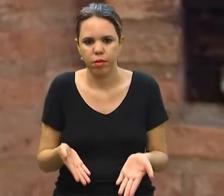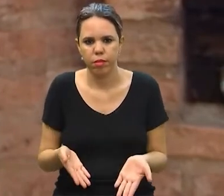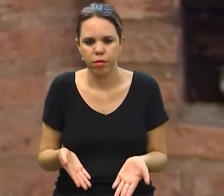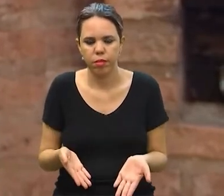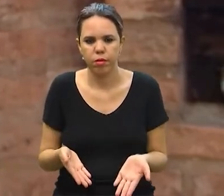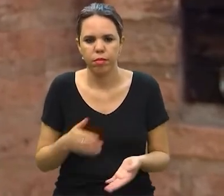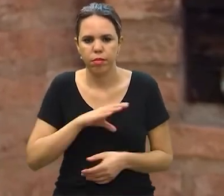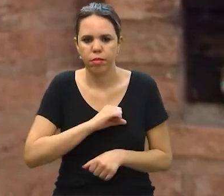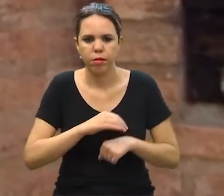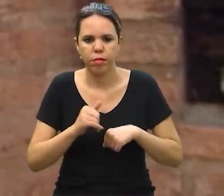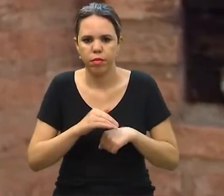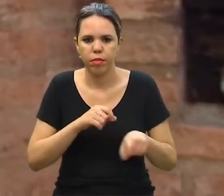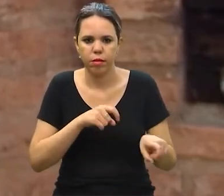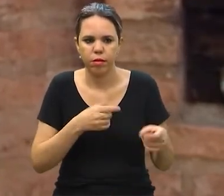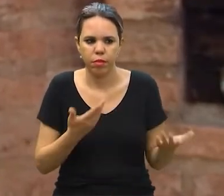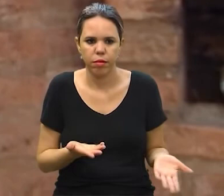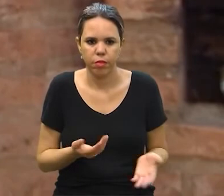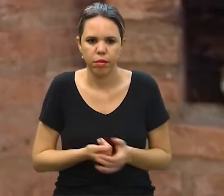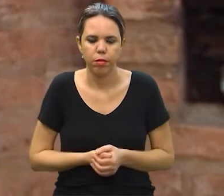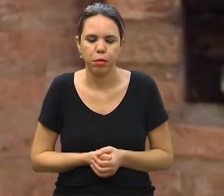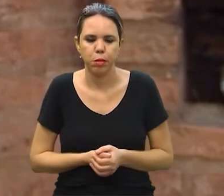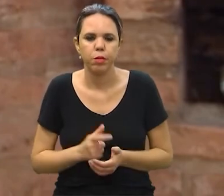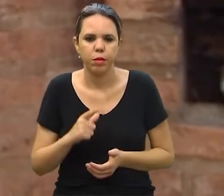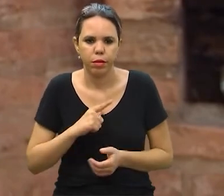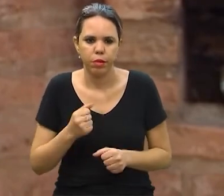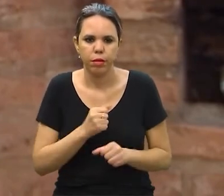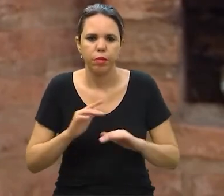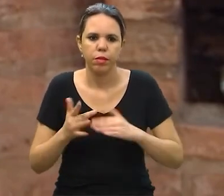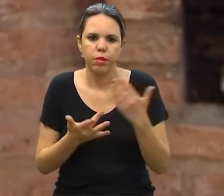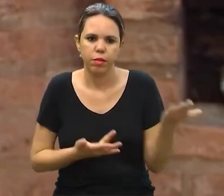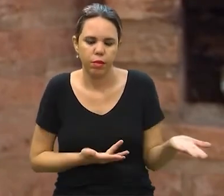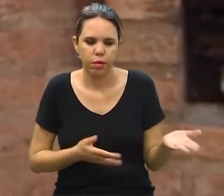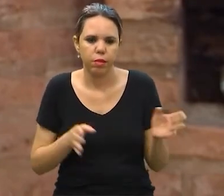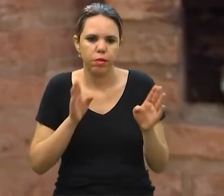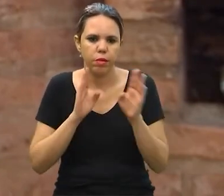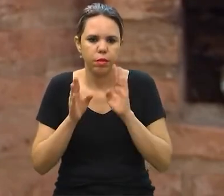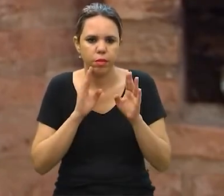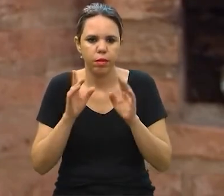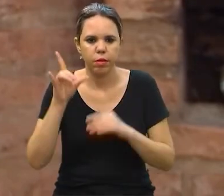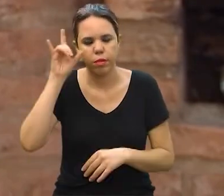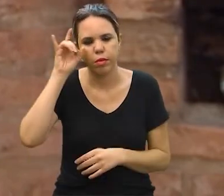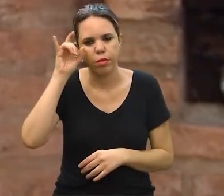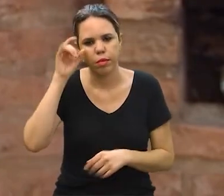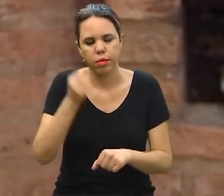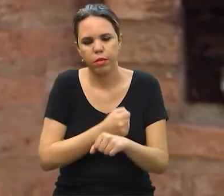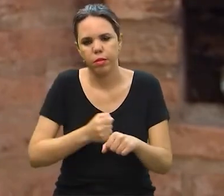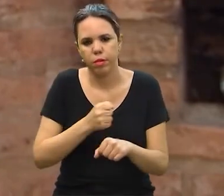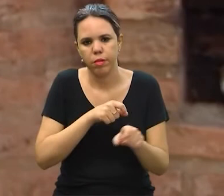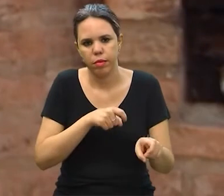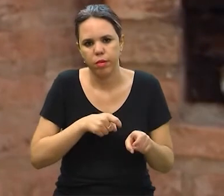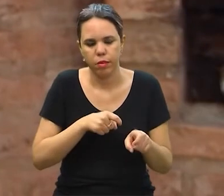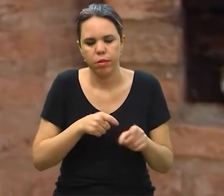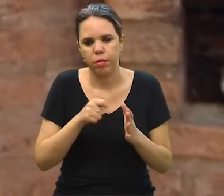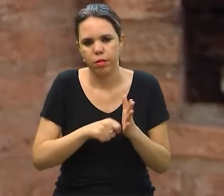com todo amor e carinho aqui no sítio. Tem a nossa rede social lá, o Facebook, Instagram, Na Cozinha do